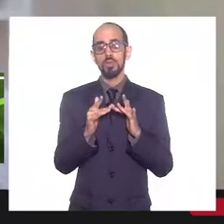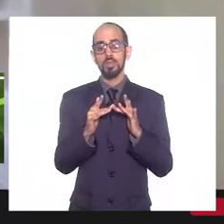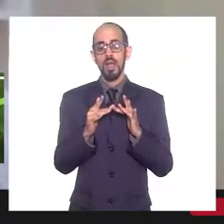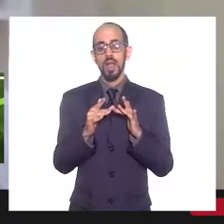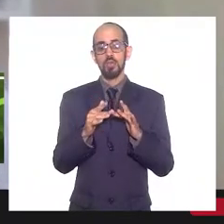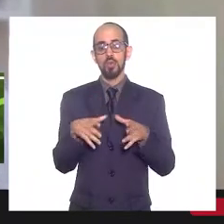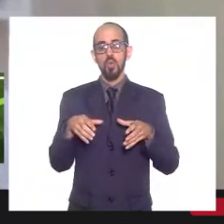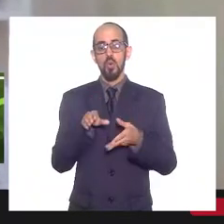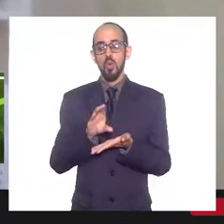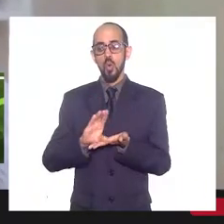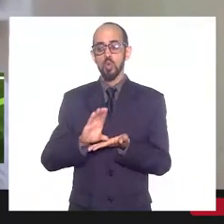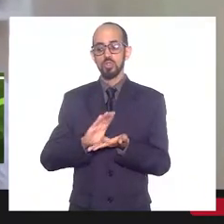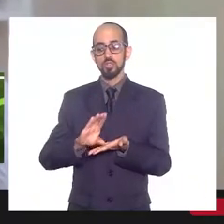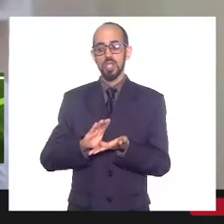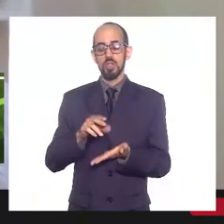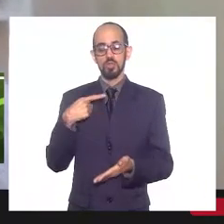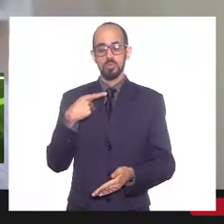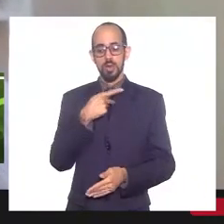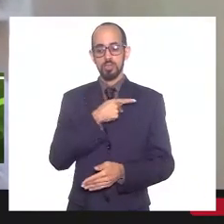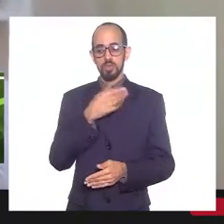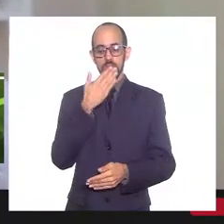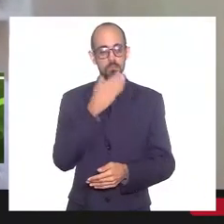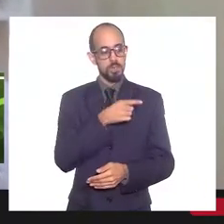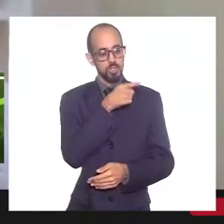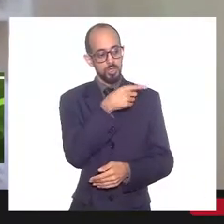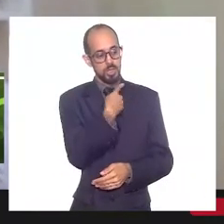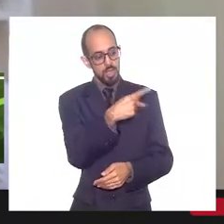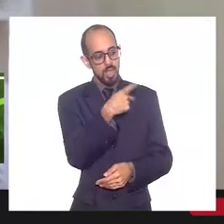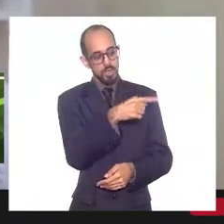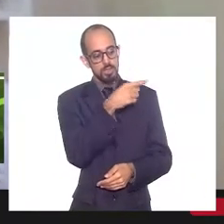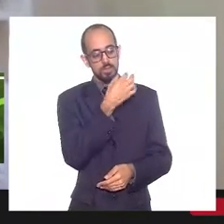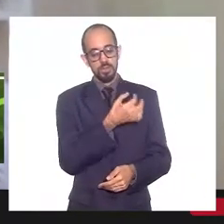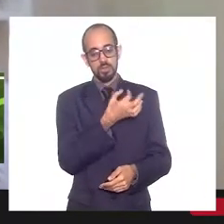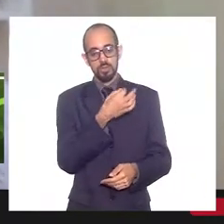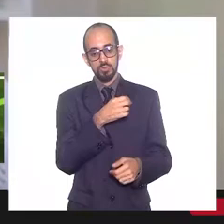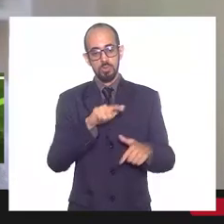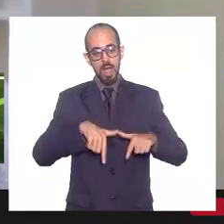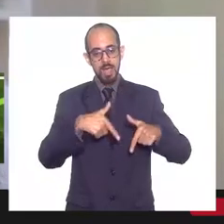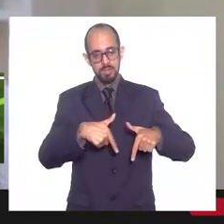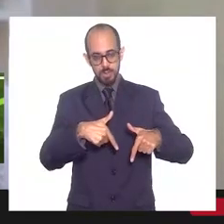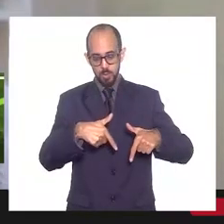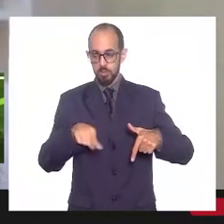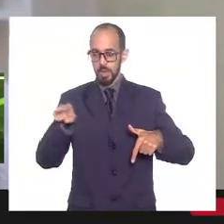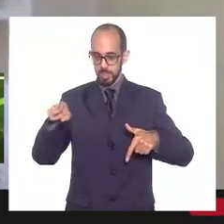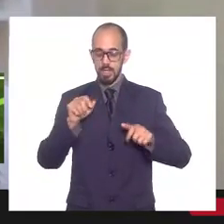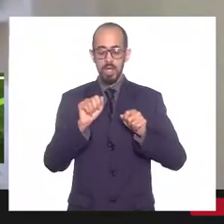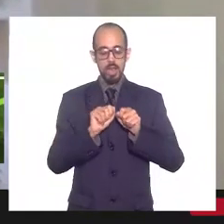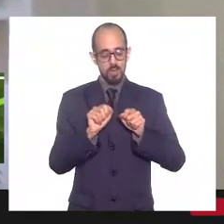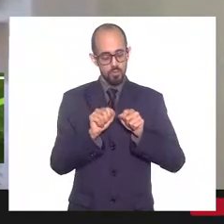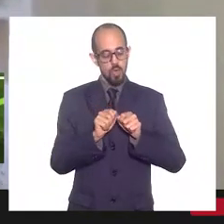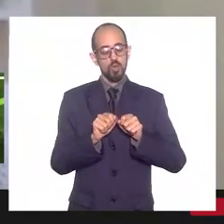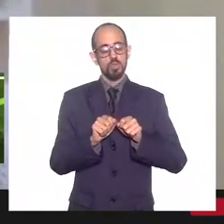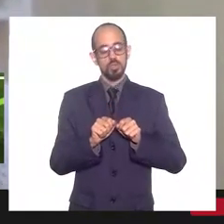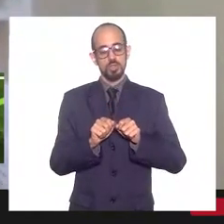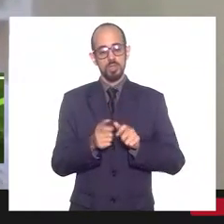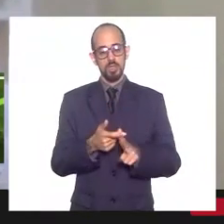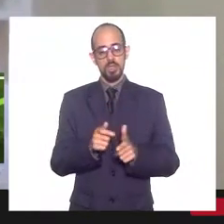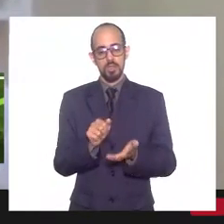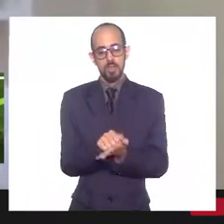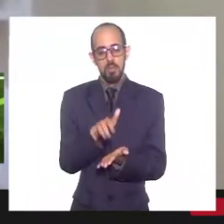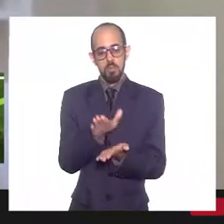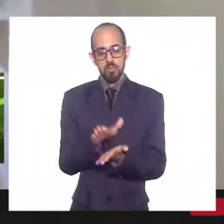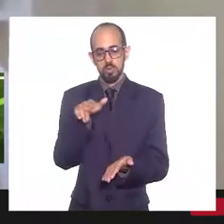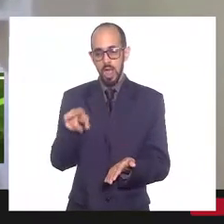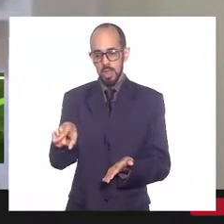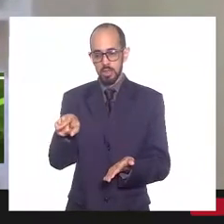deles uma providência para que ela fosse repreendida por aqui alertada